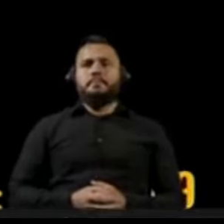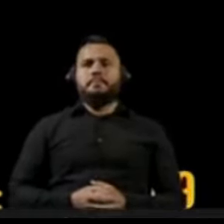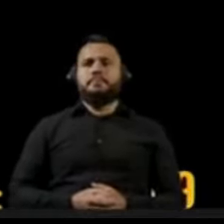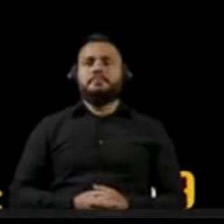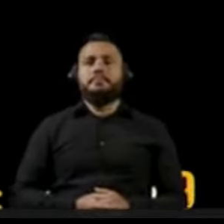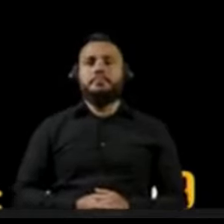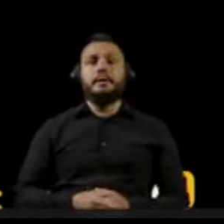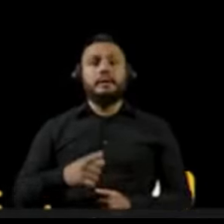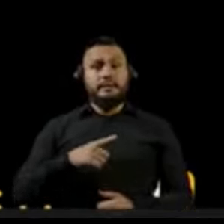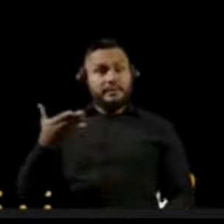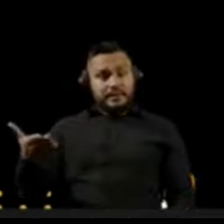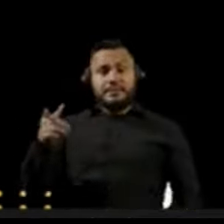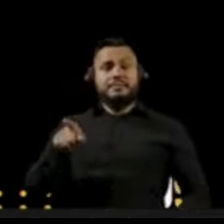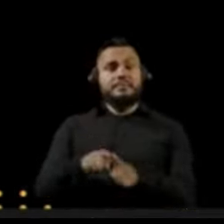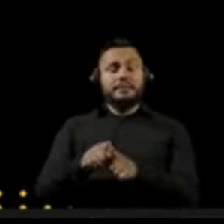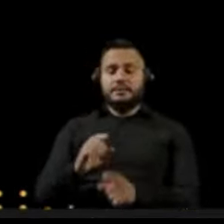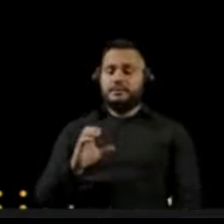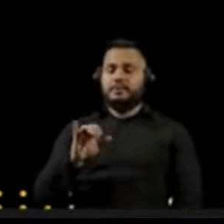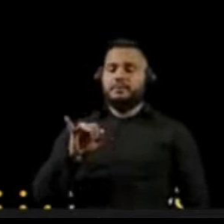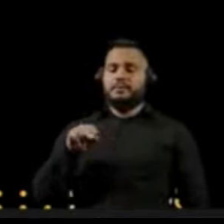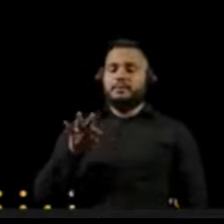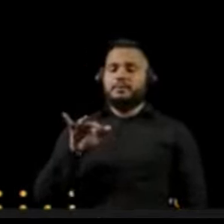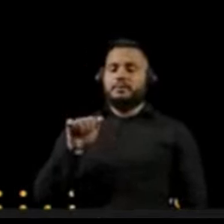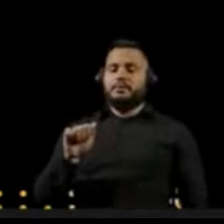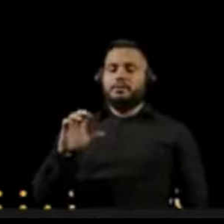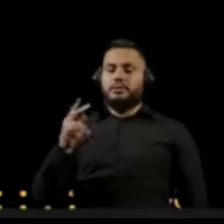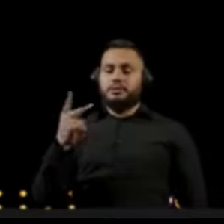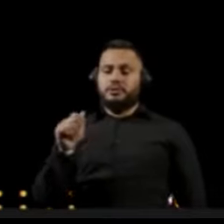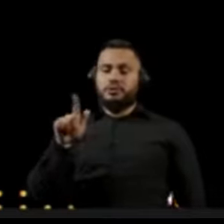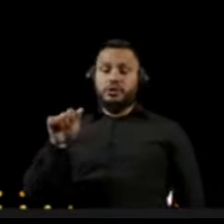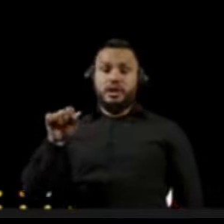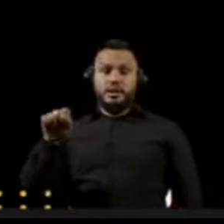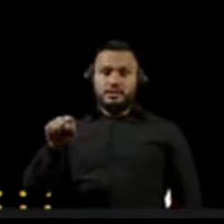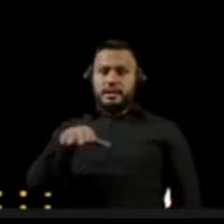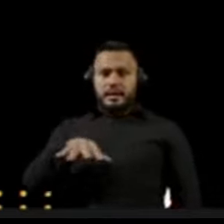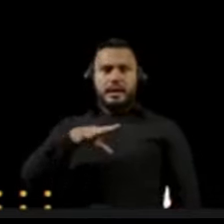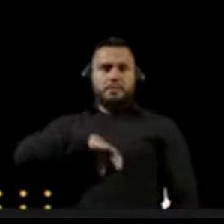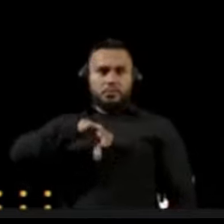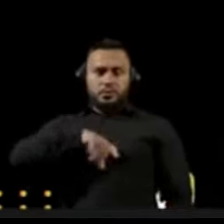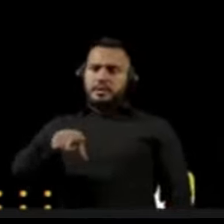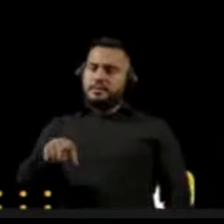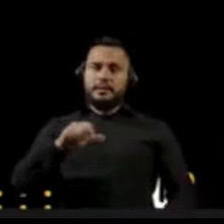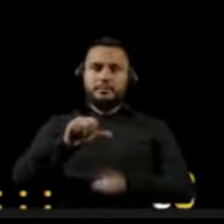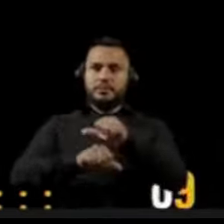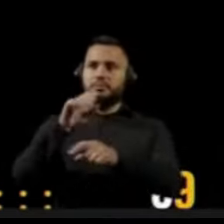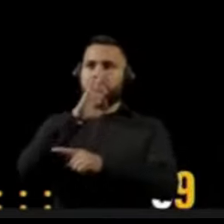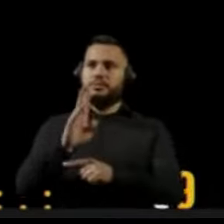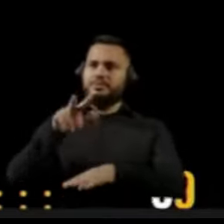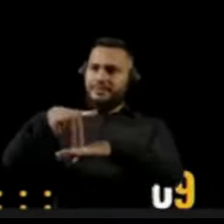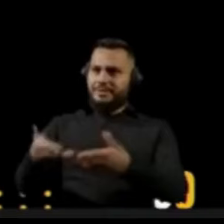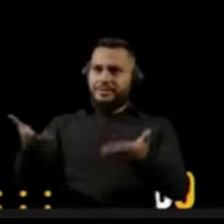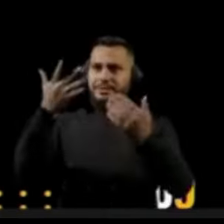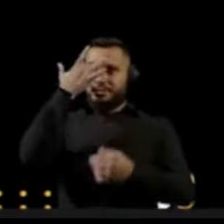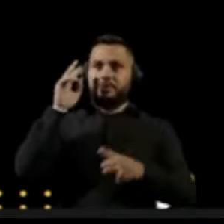Temos aqui a Cíntia Chagas, que está mudando o Brasil na questão da língua portuguesa também. Cíntia, levanta aí para o pessoal te ver.